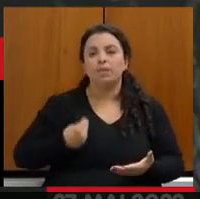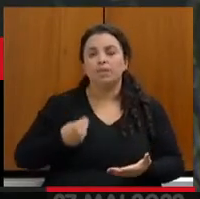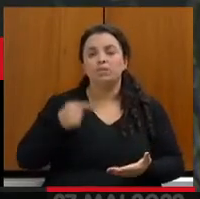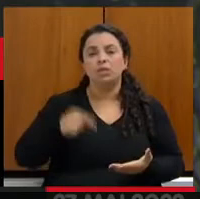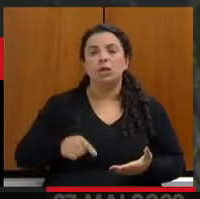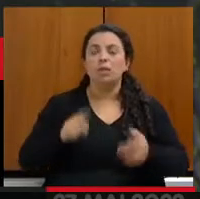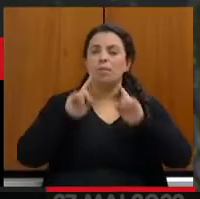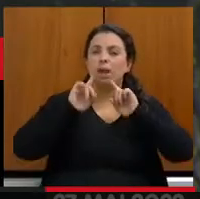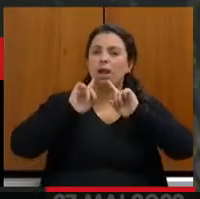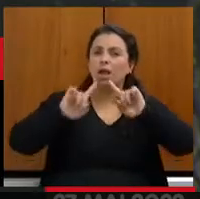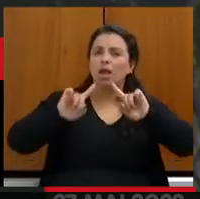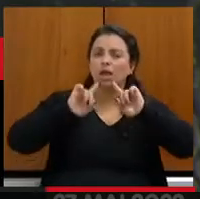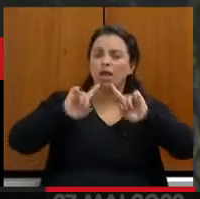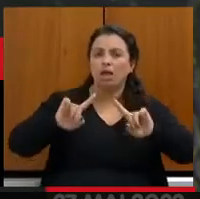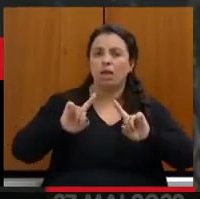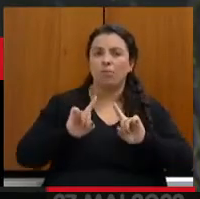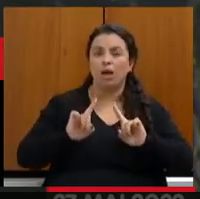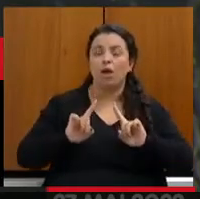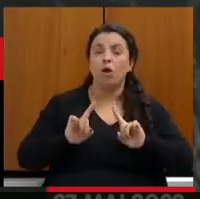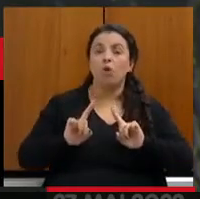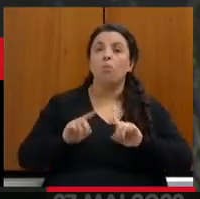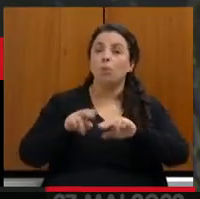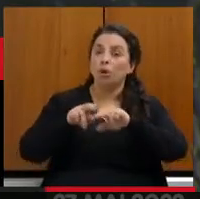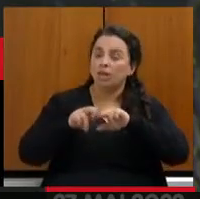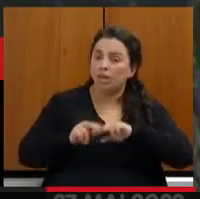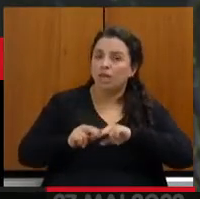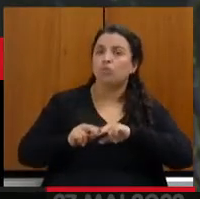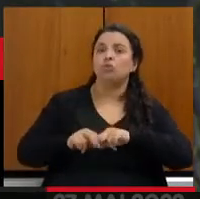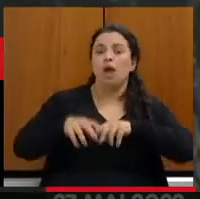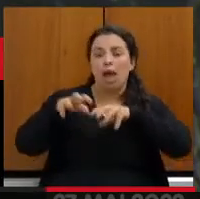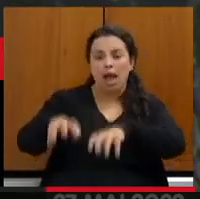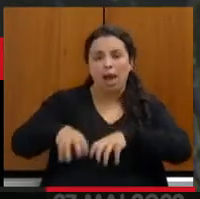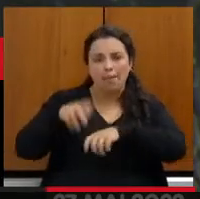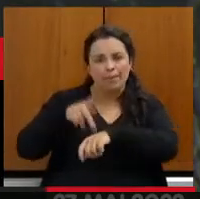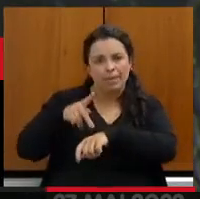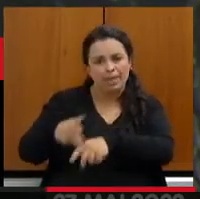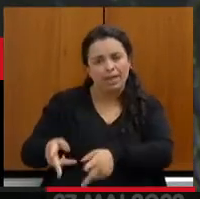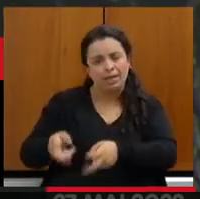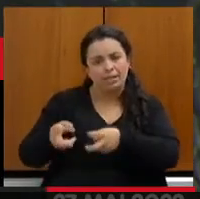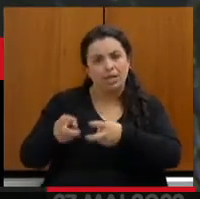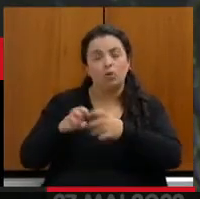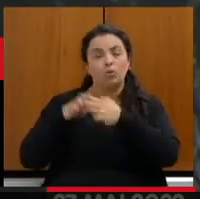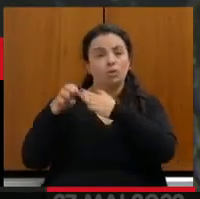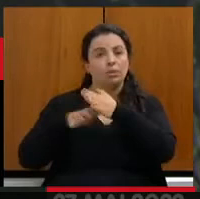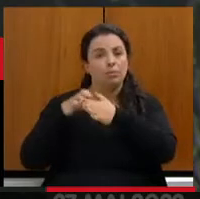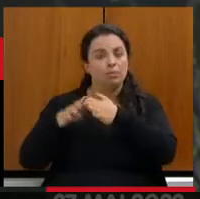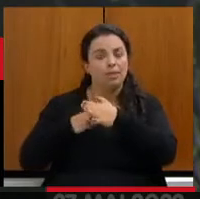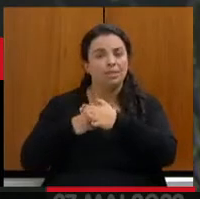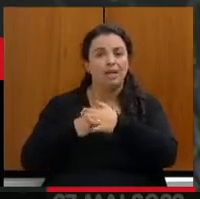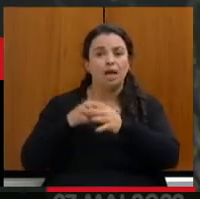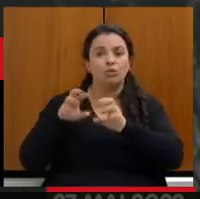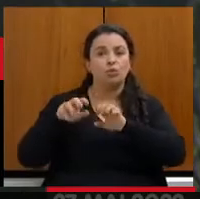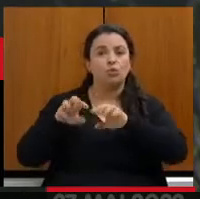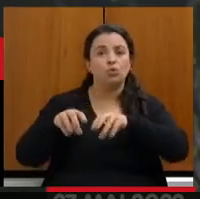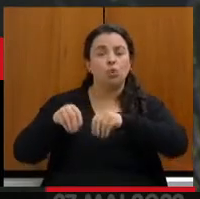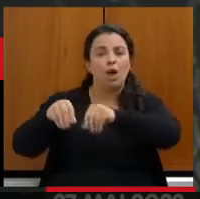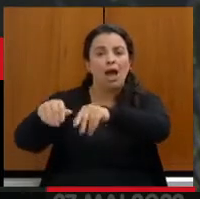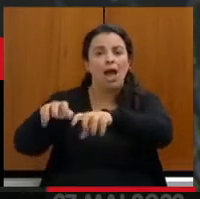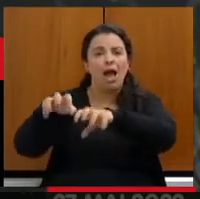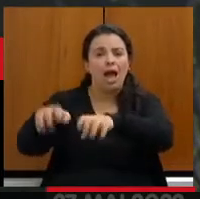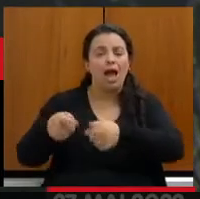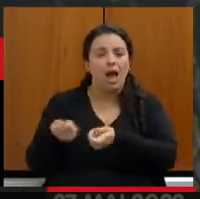mineração os empresários do agronegócio as grandes em todas né tem feito